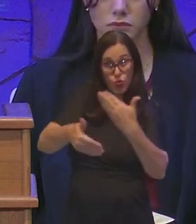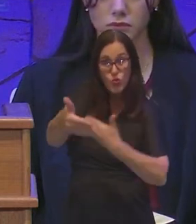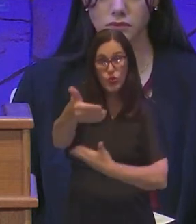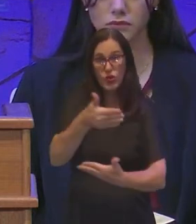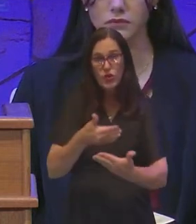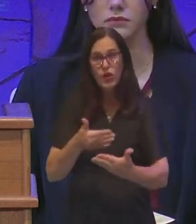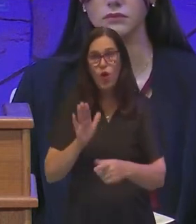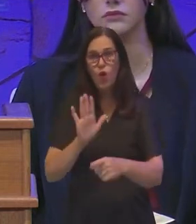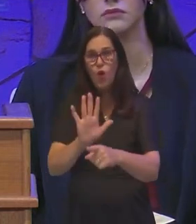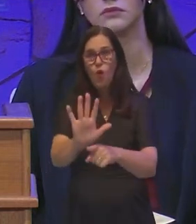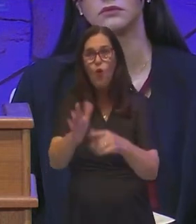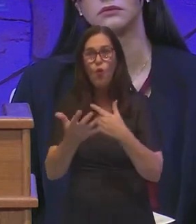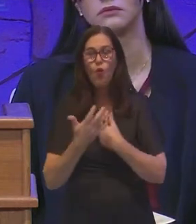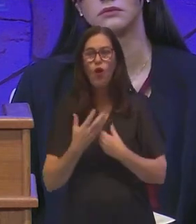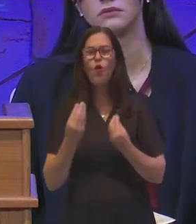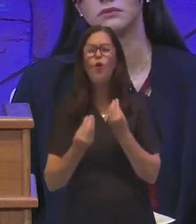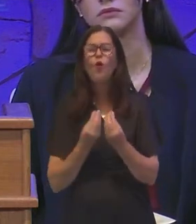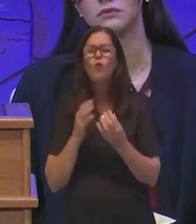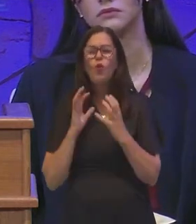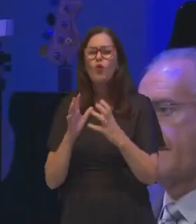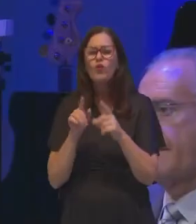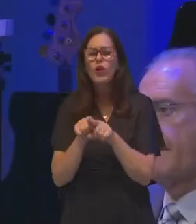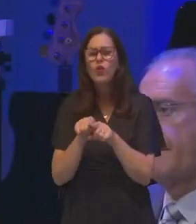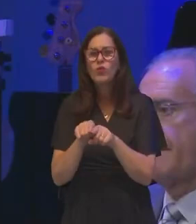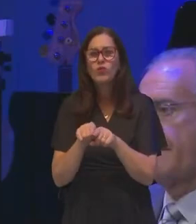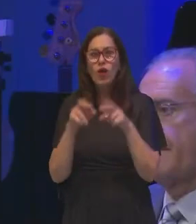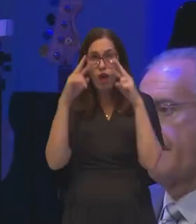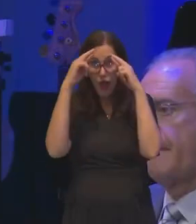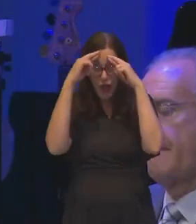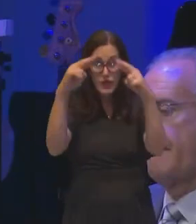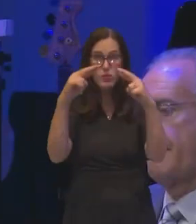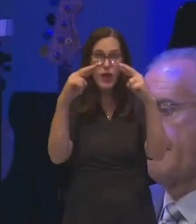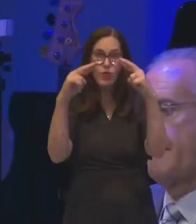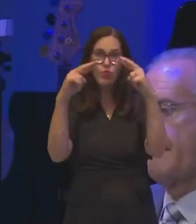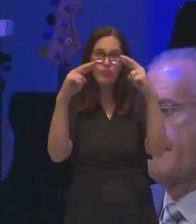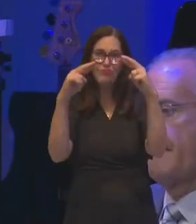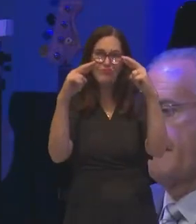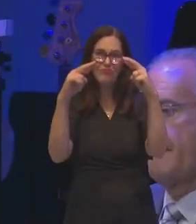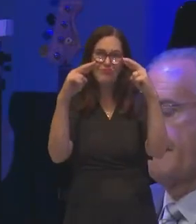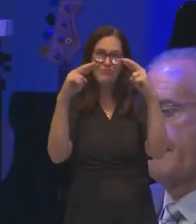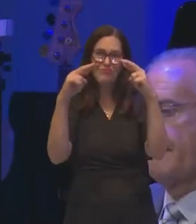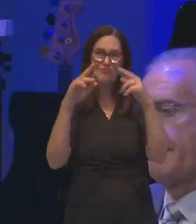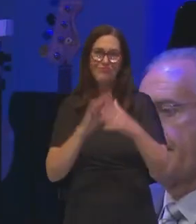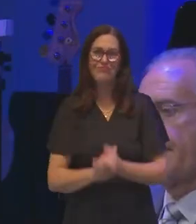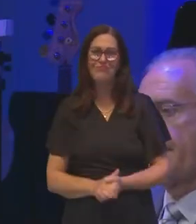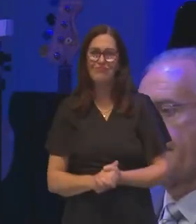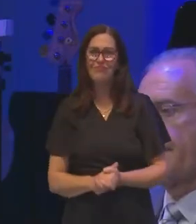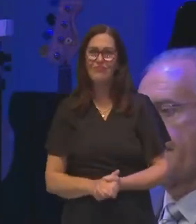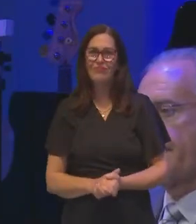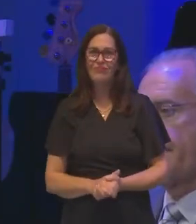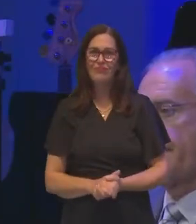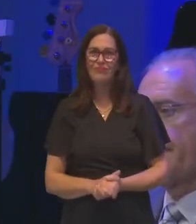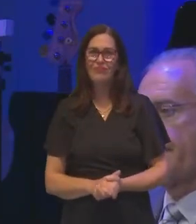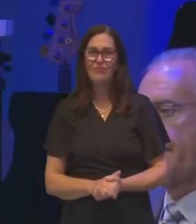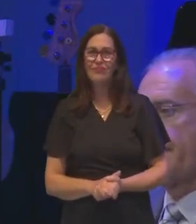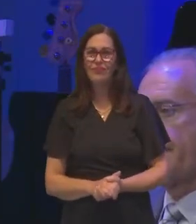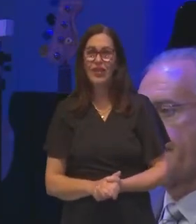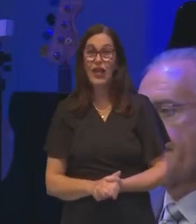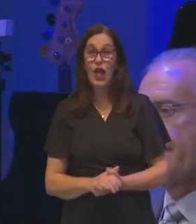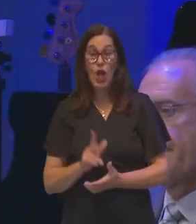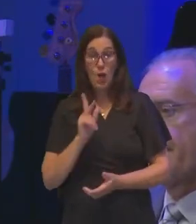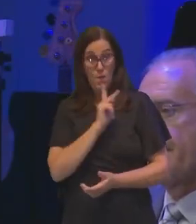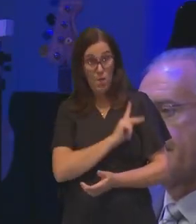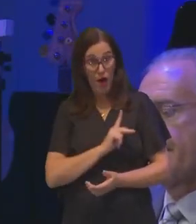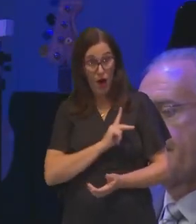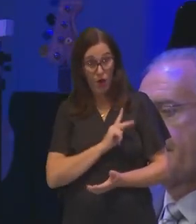Como eu posso conviver com meu irmão? Com respeito. E é isso que Paulo,